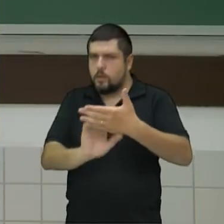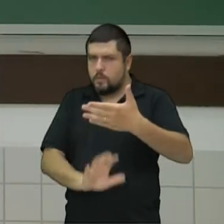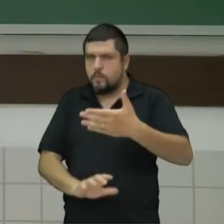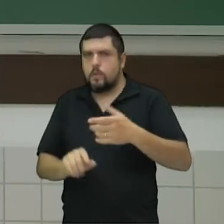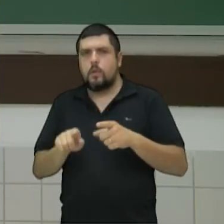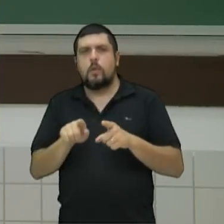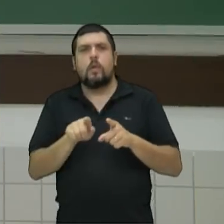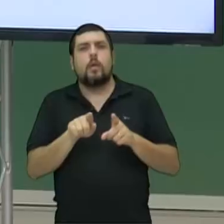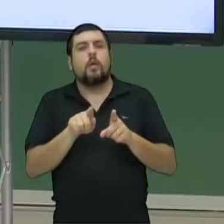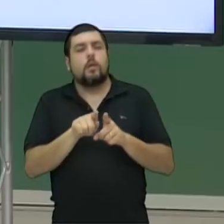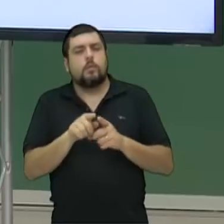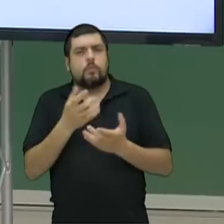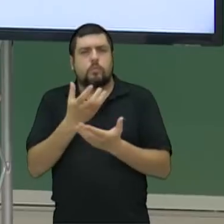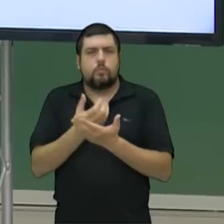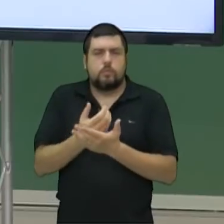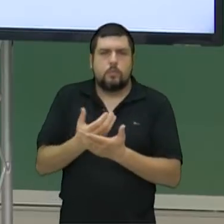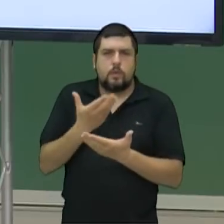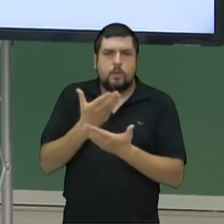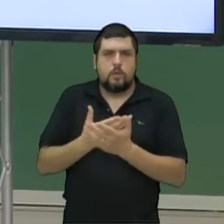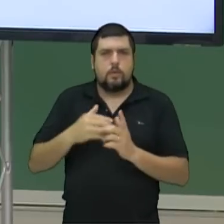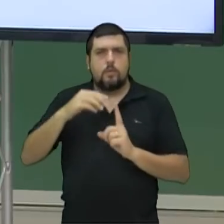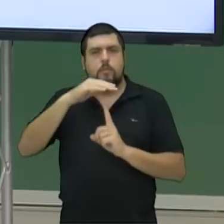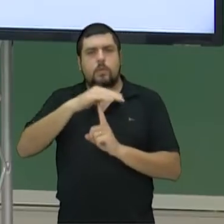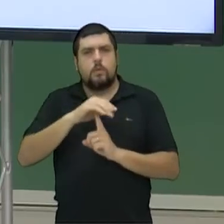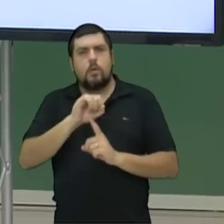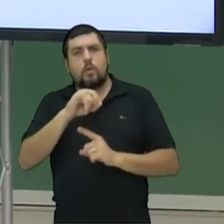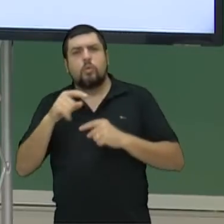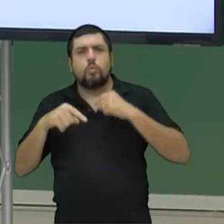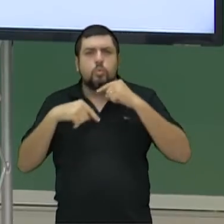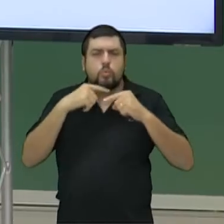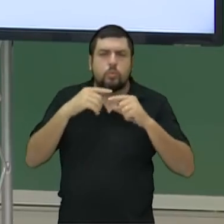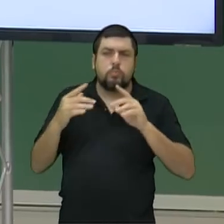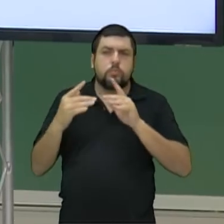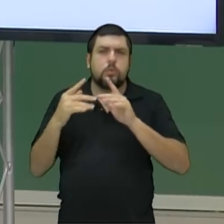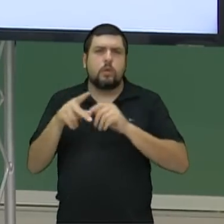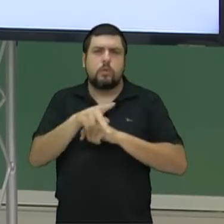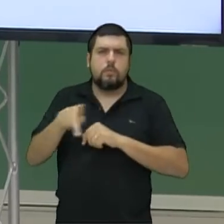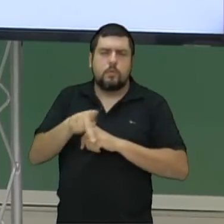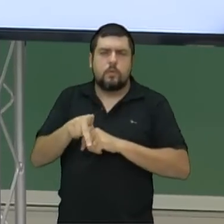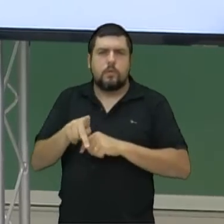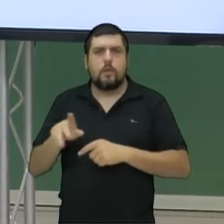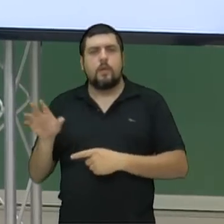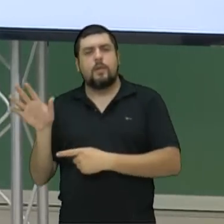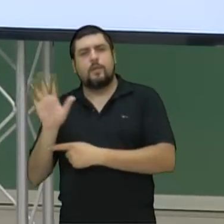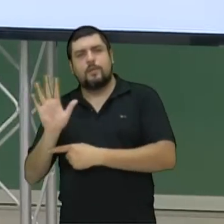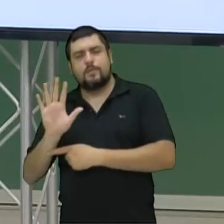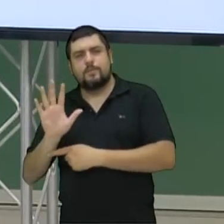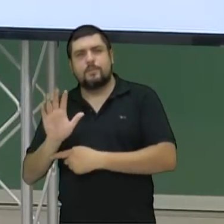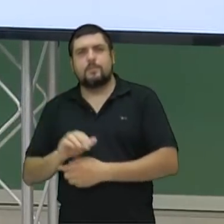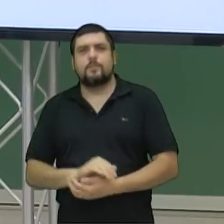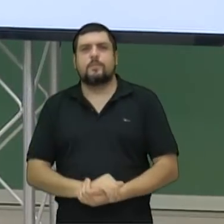nossa plataforma, e qualquer dúvida que vocês tenham, entre em contato com o professor de vocês. Até mais, gente!